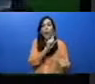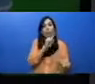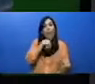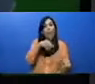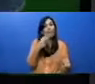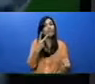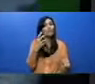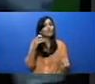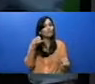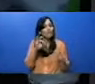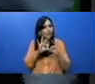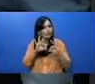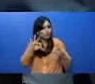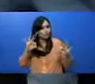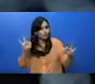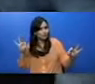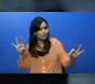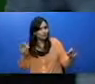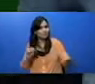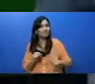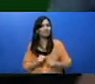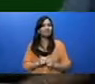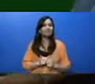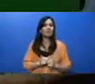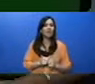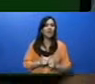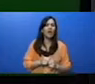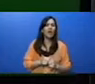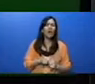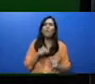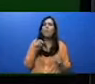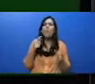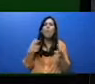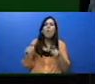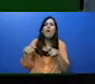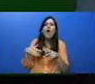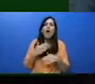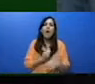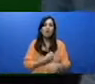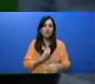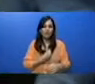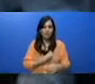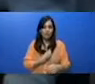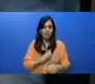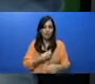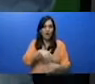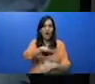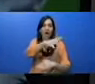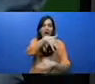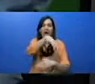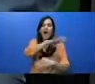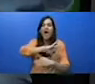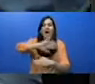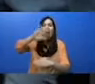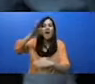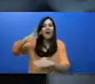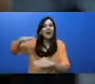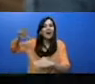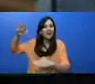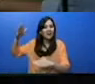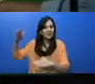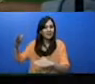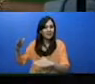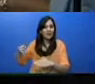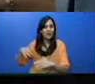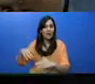tá? O habitat, ele vive em campos, em cerrados, na América do Sul, principalmente